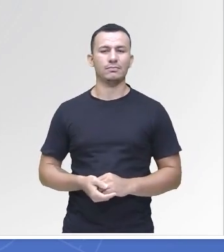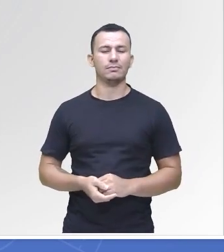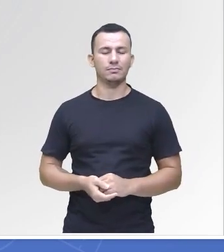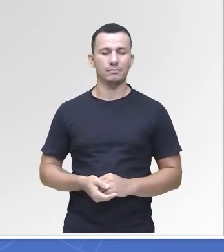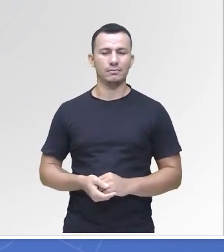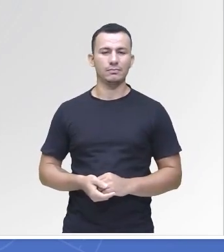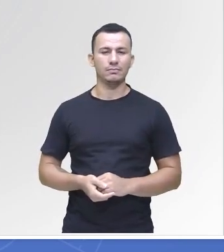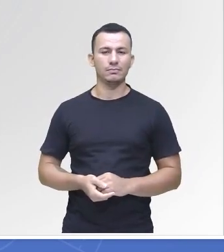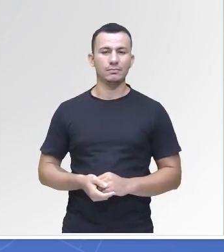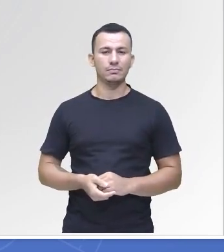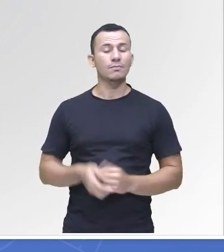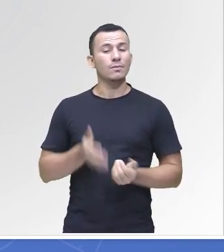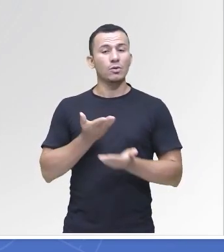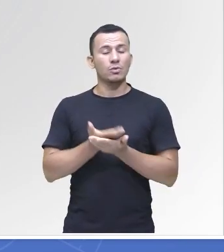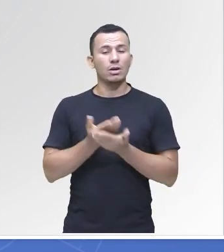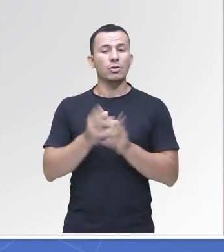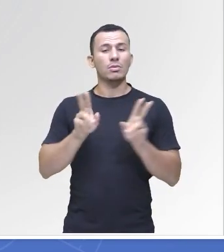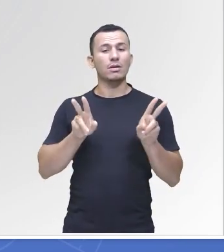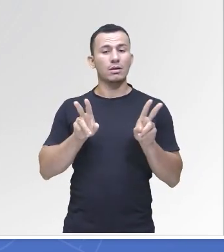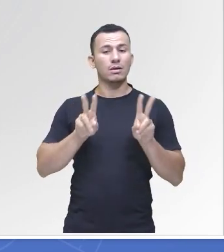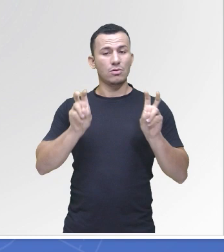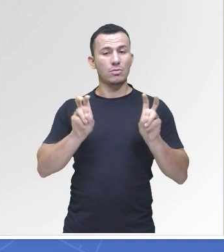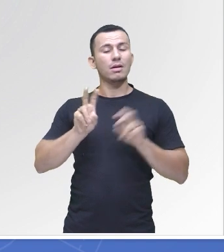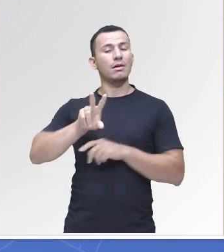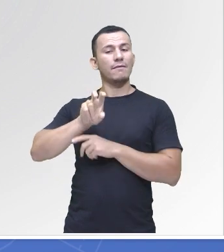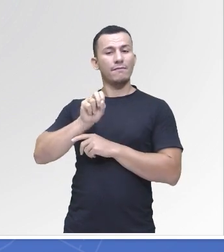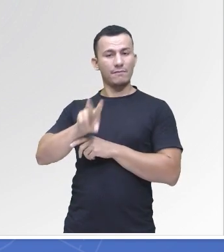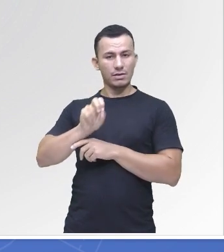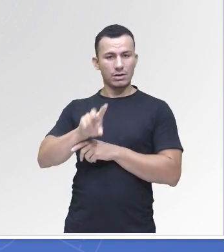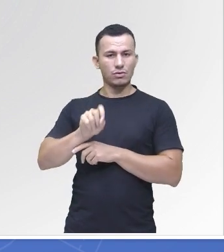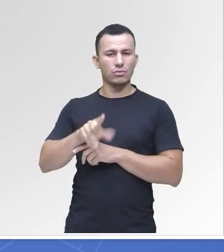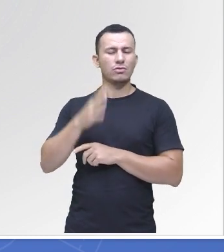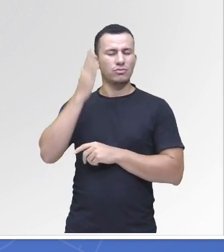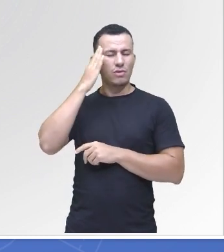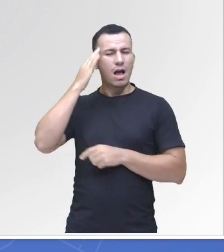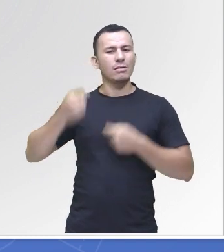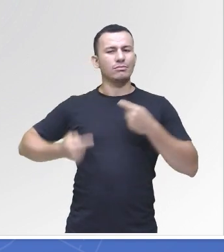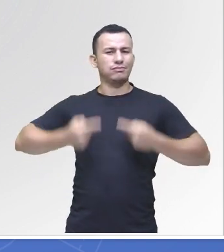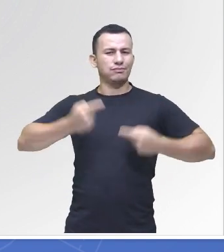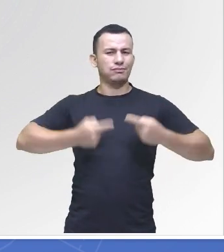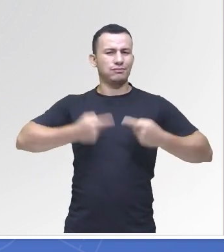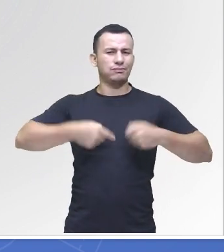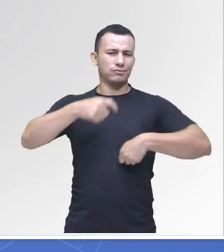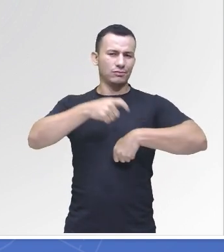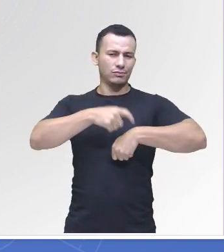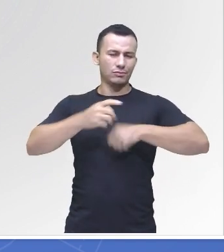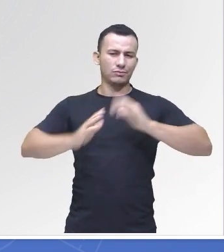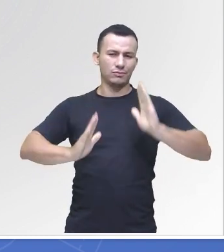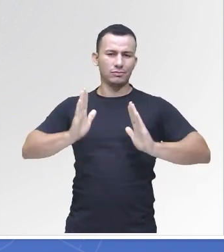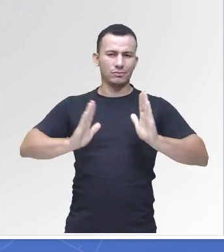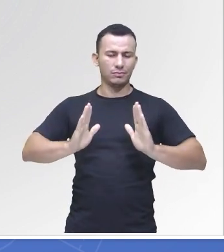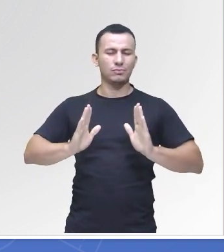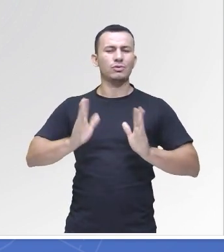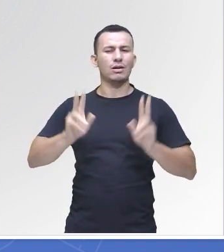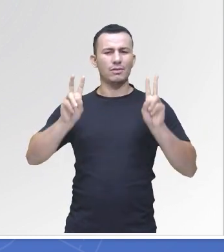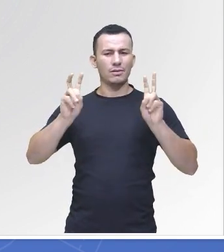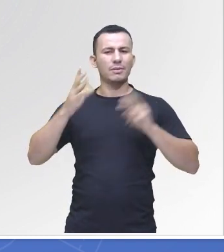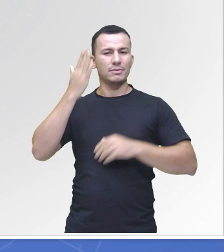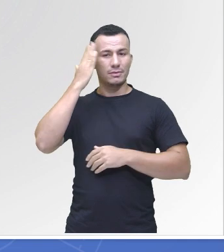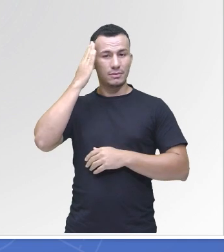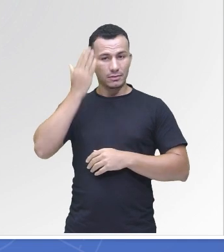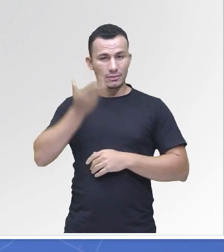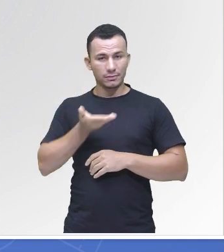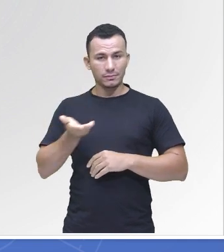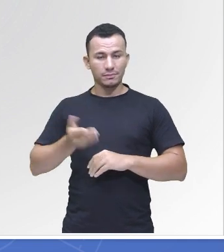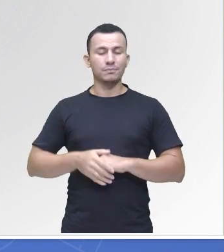Então, nós vamos estudar sobre os vírus, né? Um conteúdo bastante discutido aí nesses últimos tempos, tá? Então,